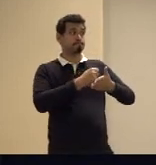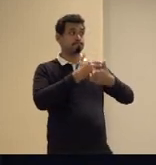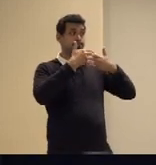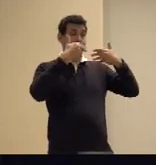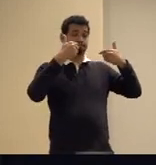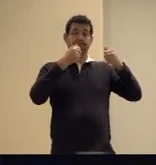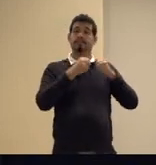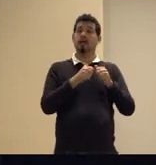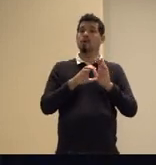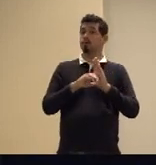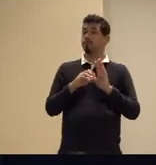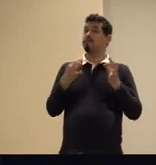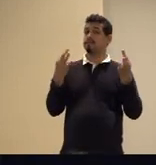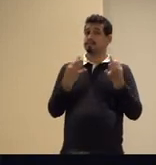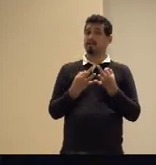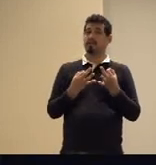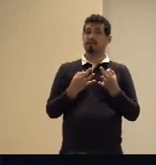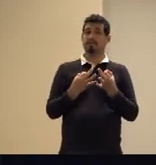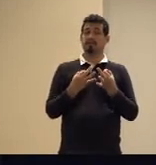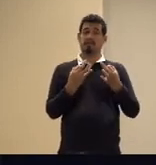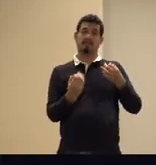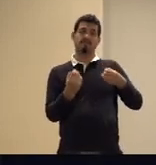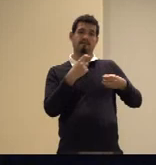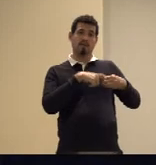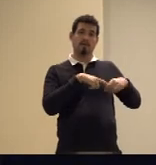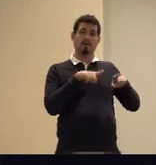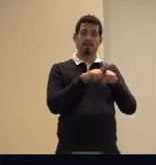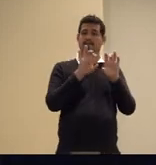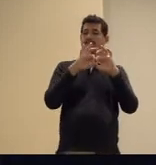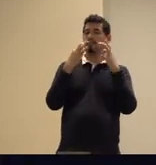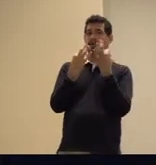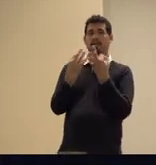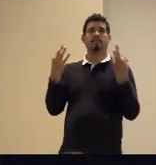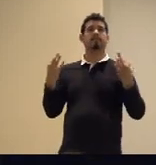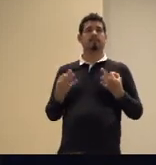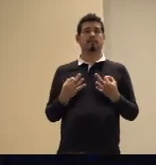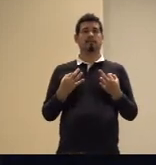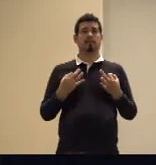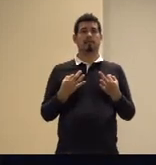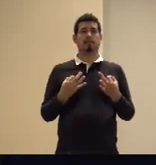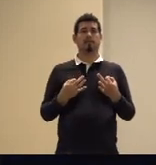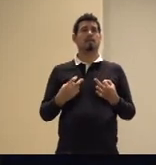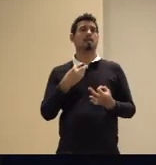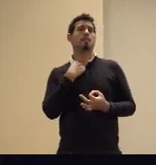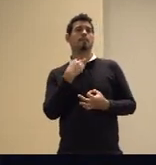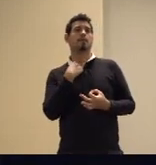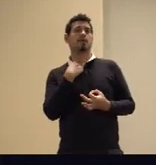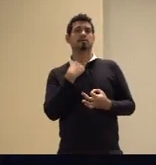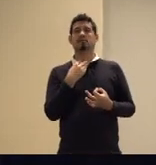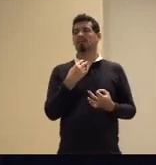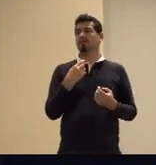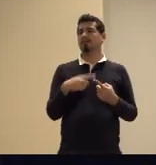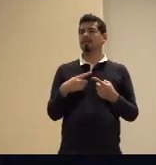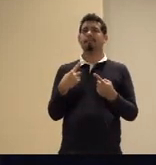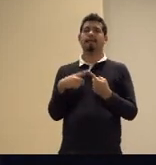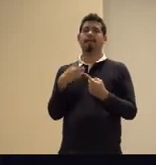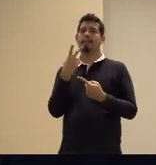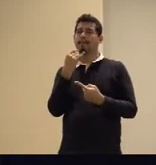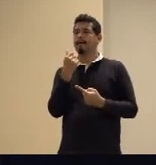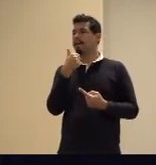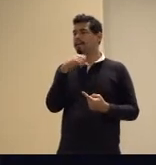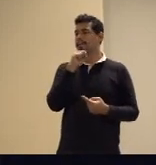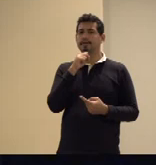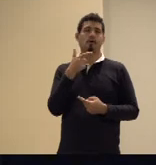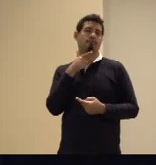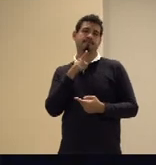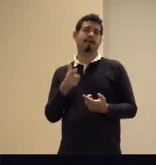cumprimento da Constituição, é que fazer com que ele volte para a família originária. não é possível, porque o pai e a mãe não têm